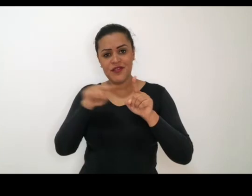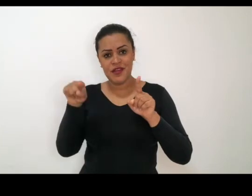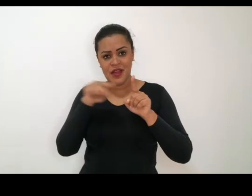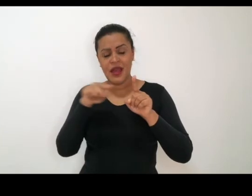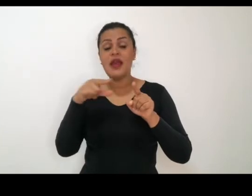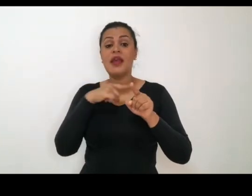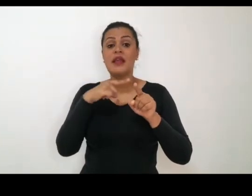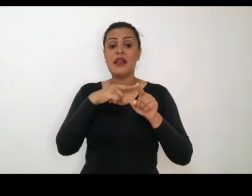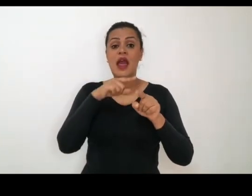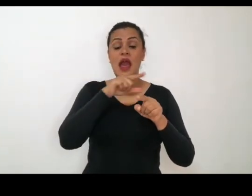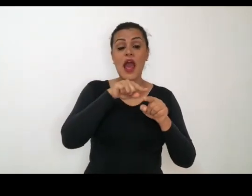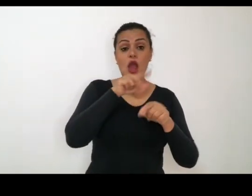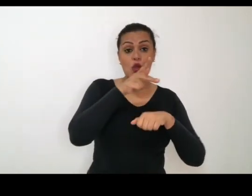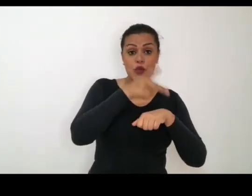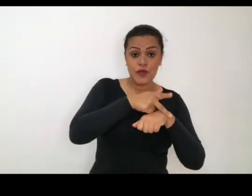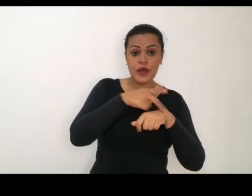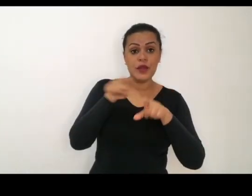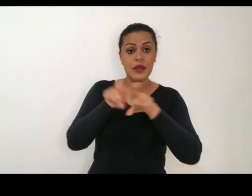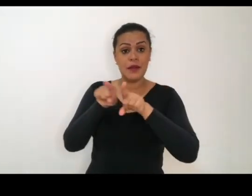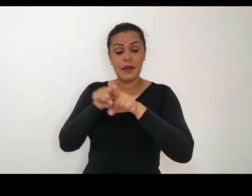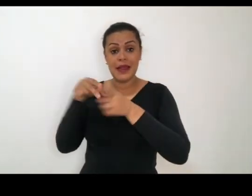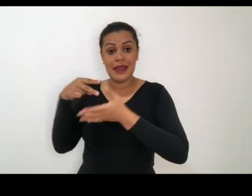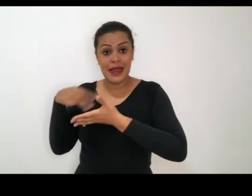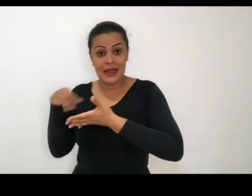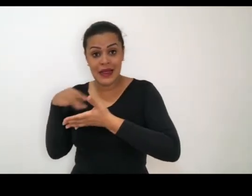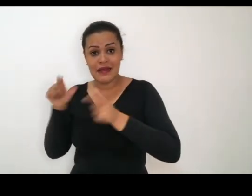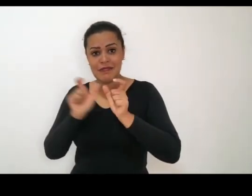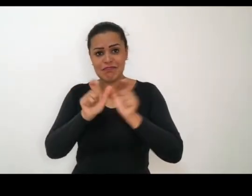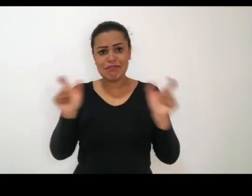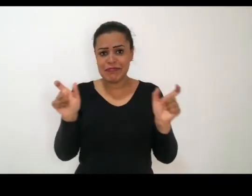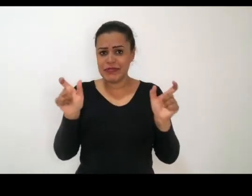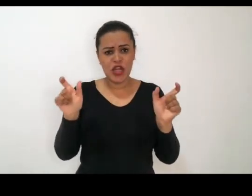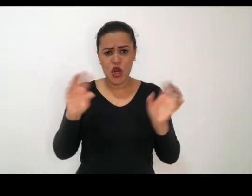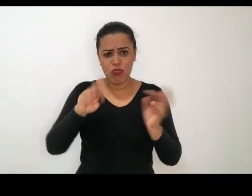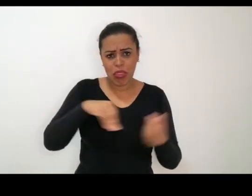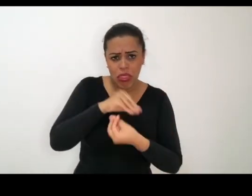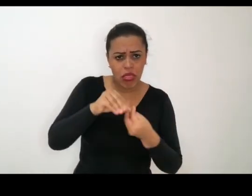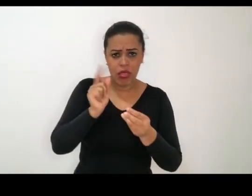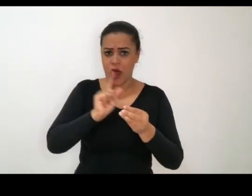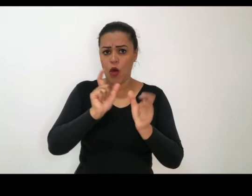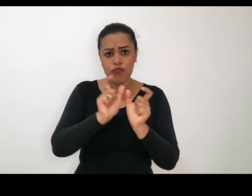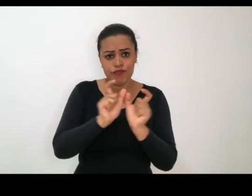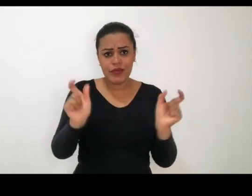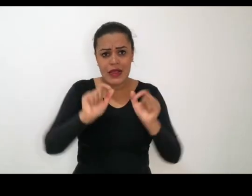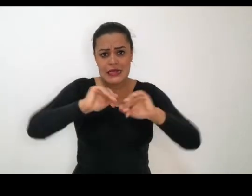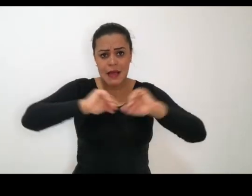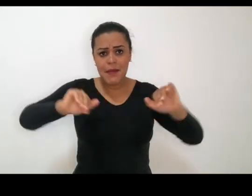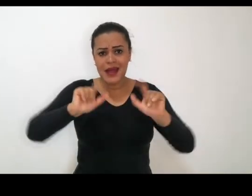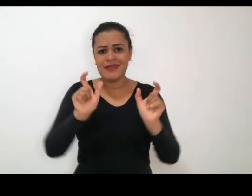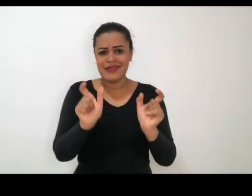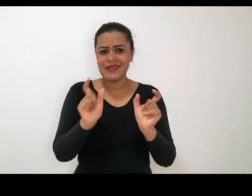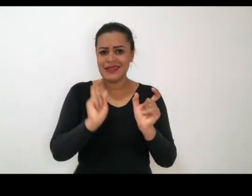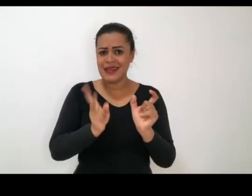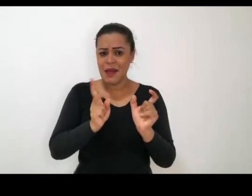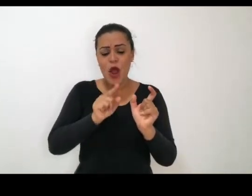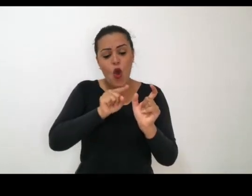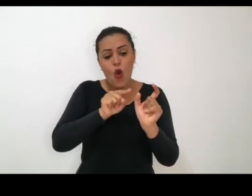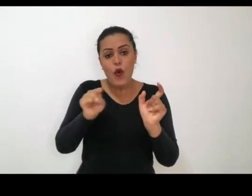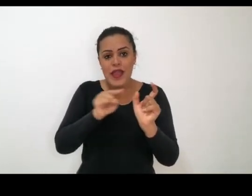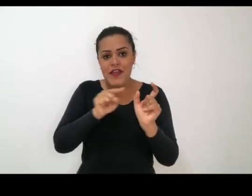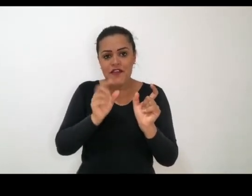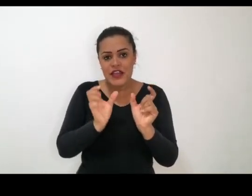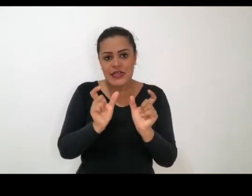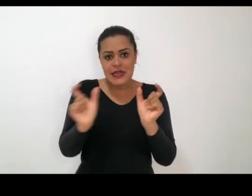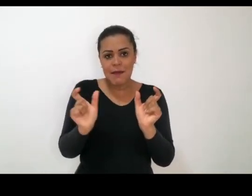se misturam, certo? Então, ele costuma usar o hífen exatamente porque ele trabalha com essa questão do intervalo,